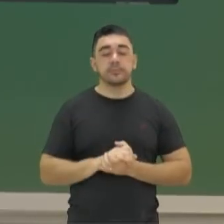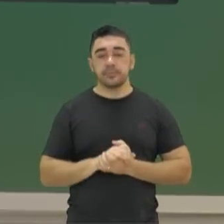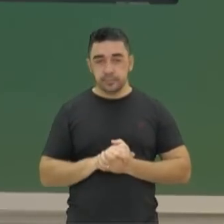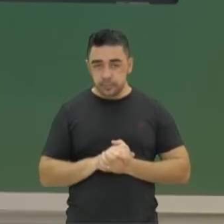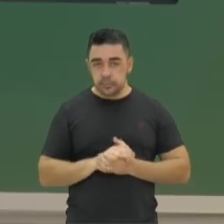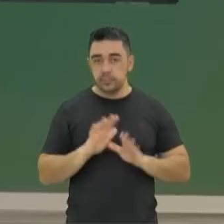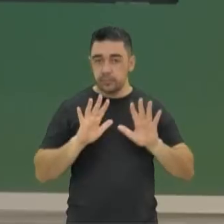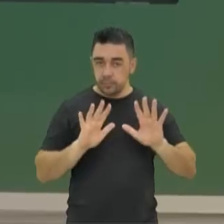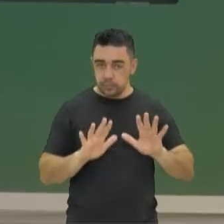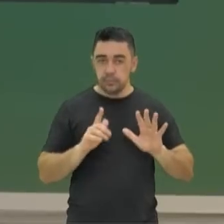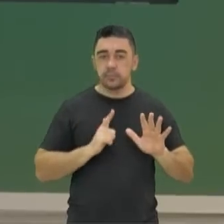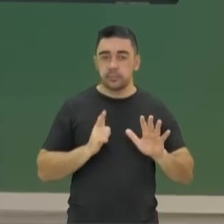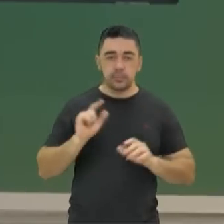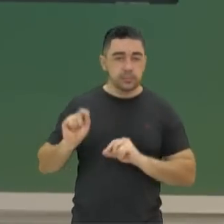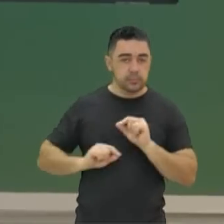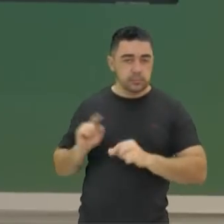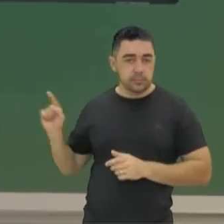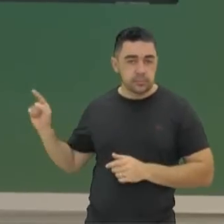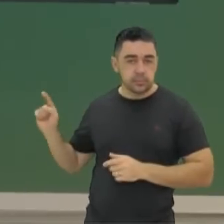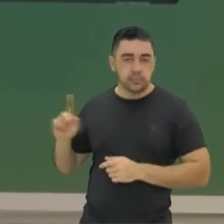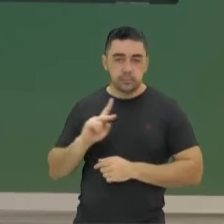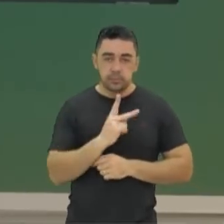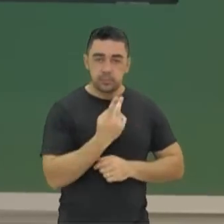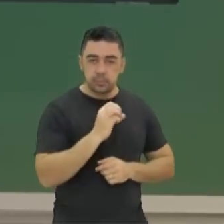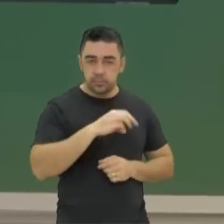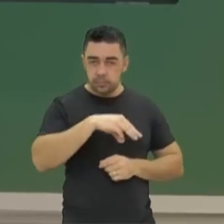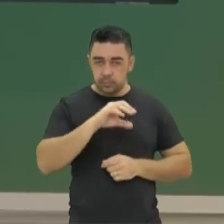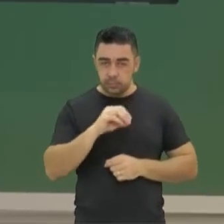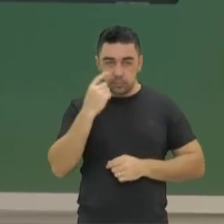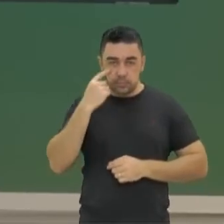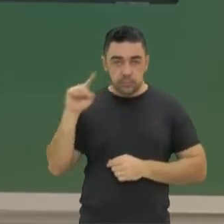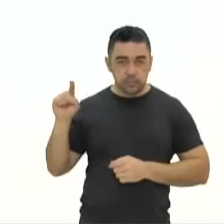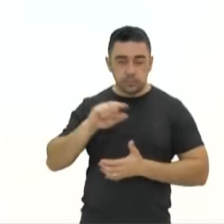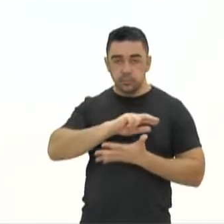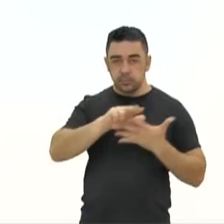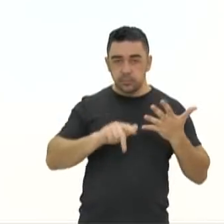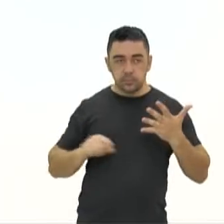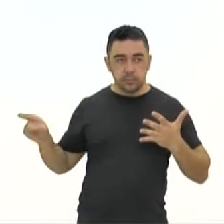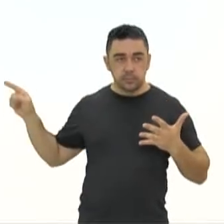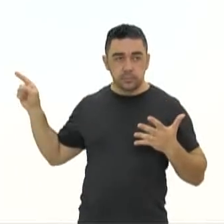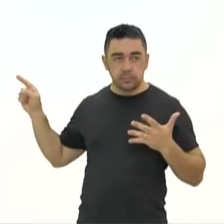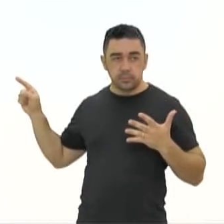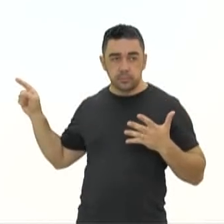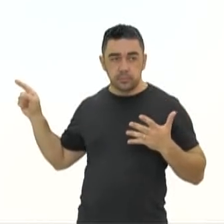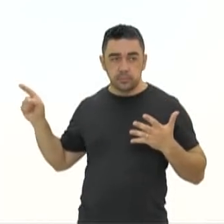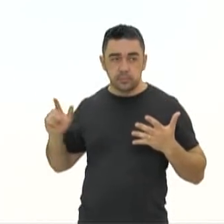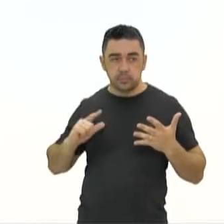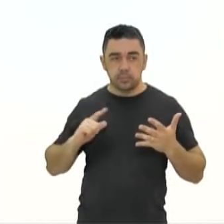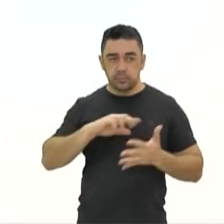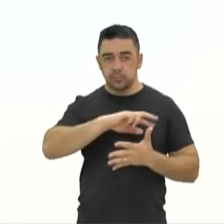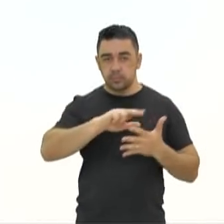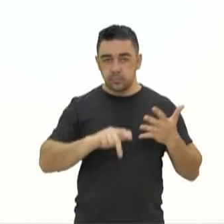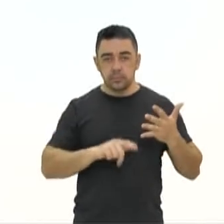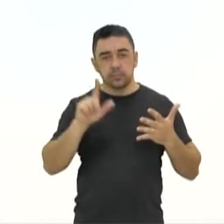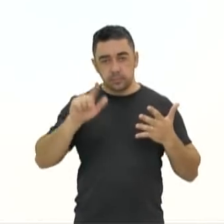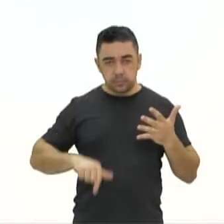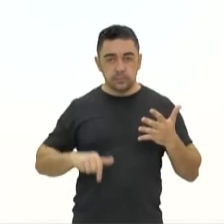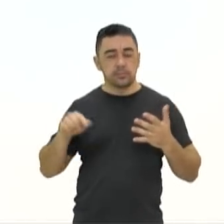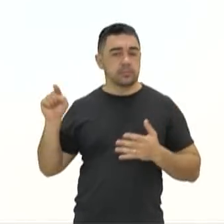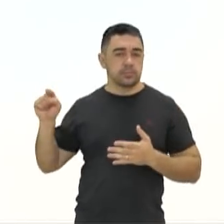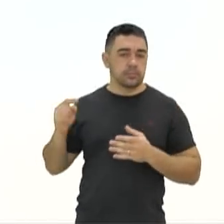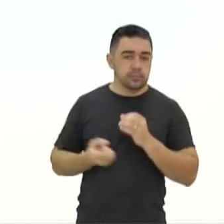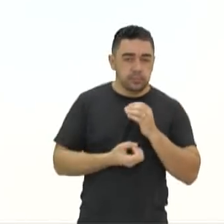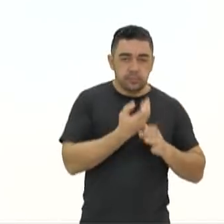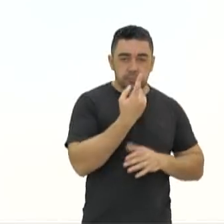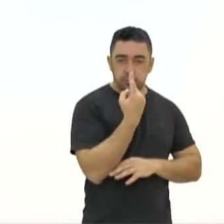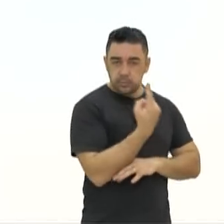eles deixaram um legado para a gente, o gênero Homo. Olha quanto Homo tem aqui. São vários, todos descendentes do Australopithecus,